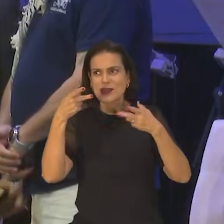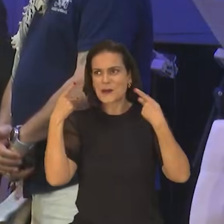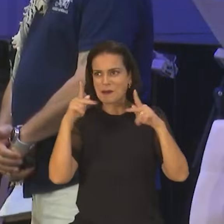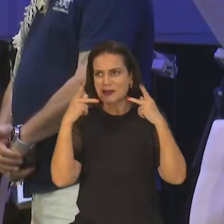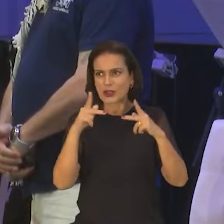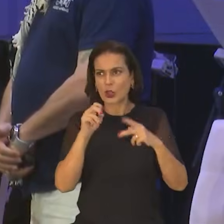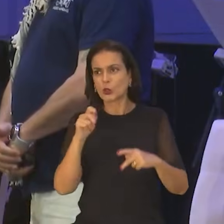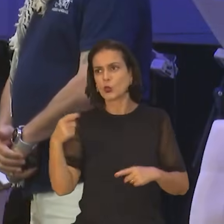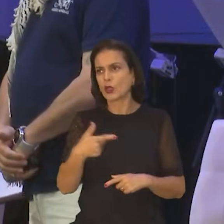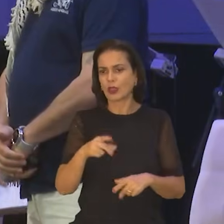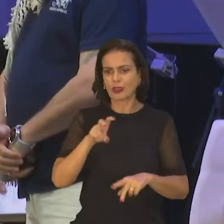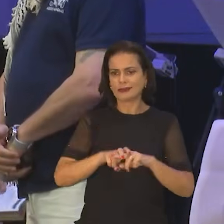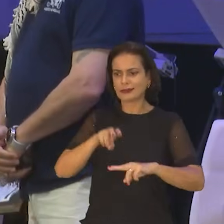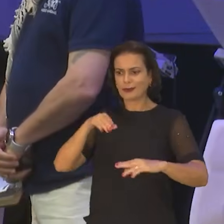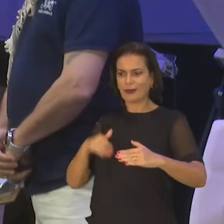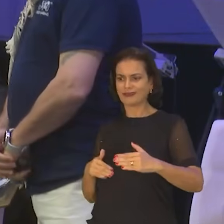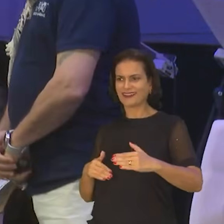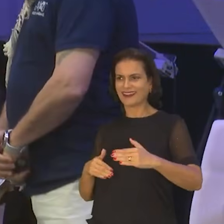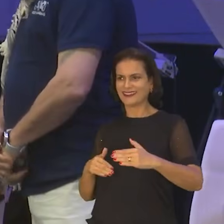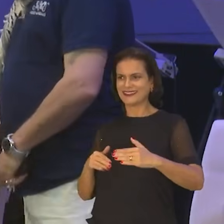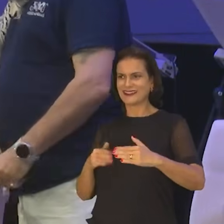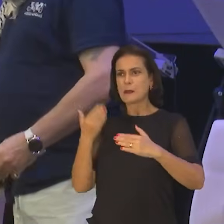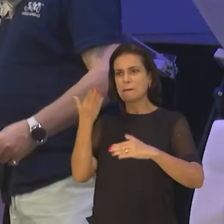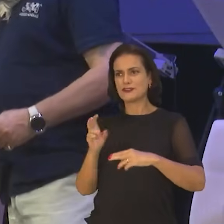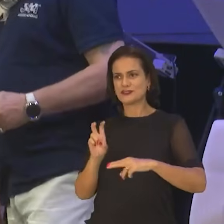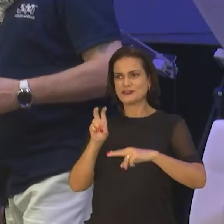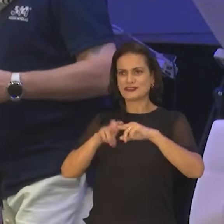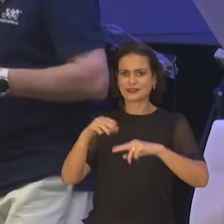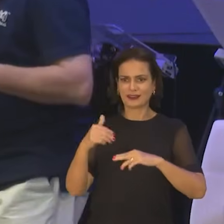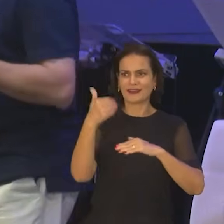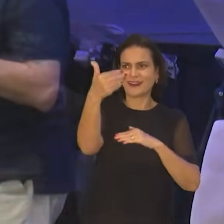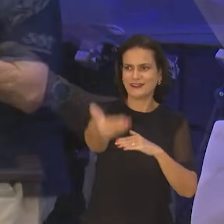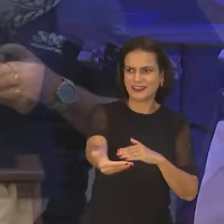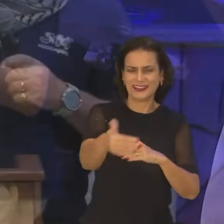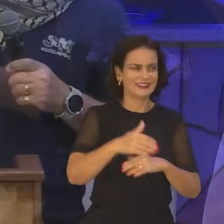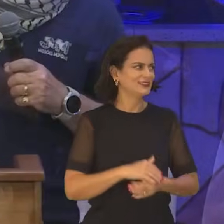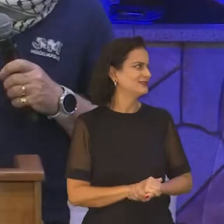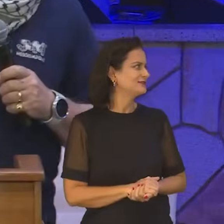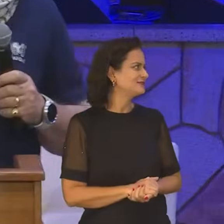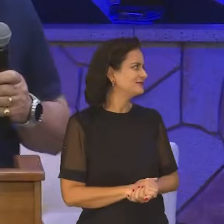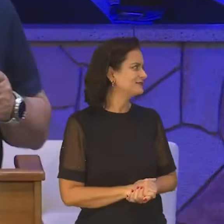que a minha presença aqui atrás. Tá ok, meu irmão? Muito obrigado.